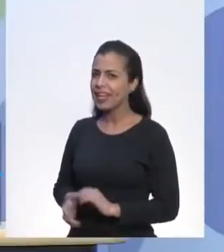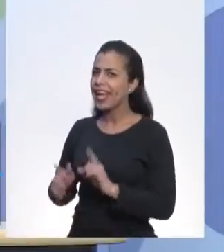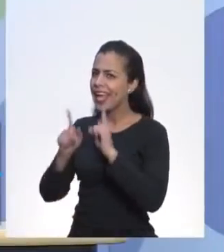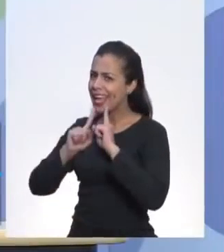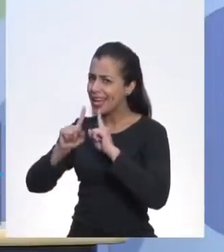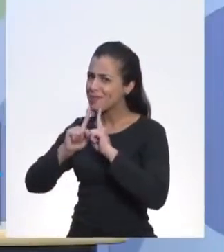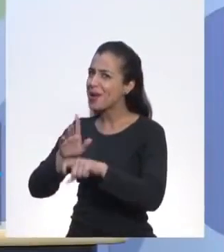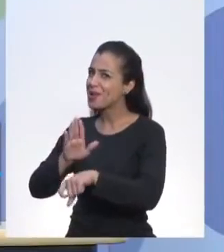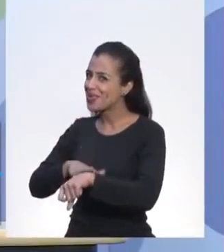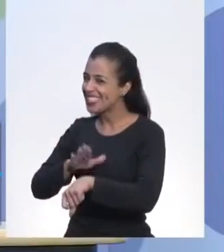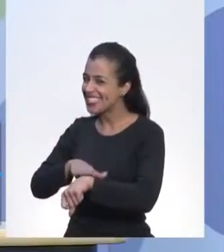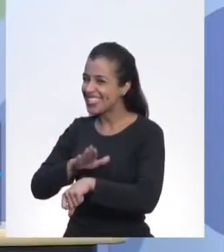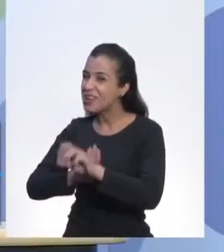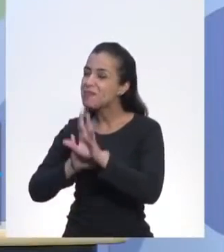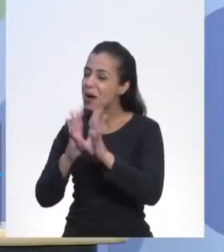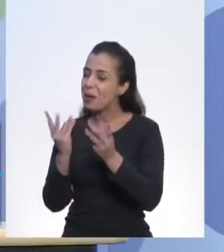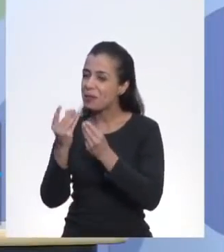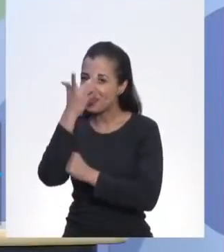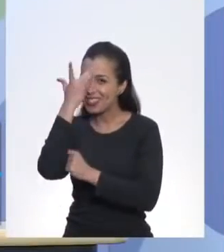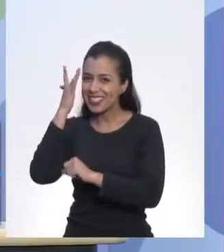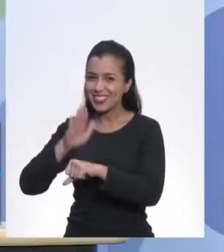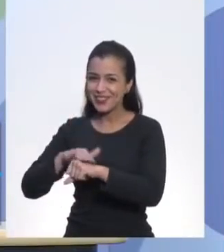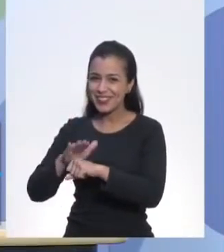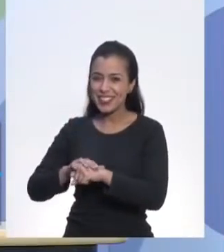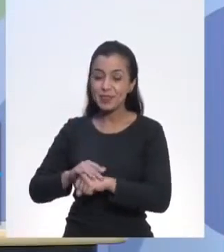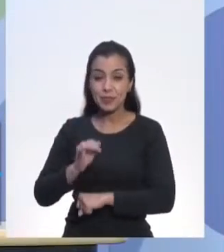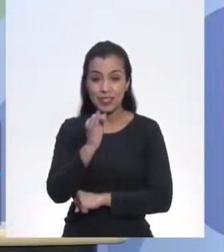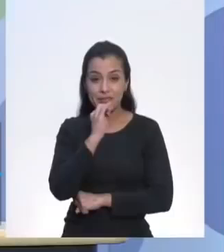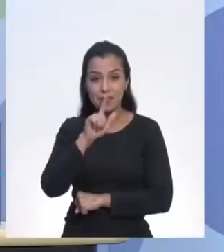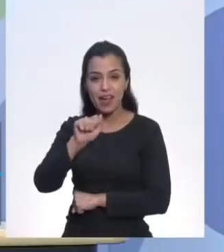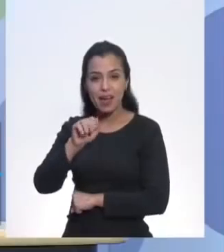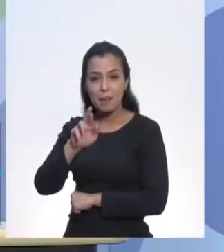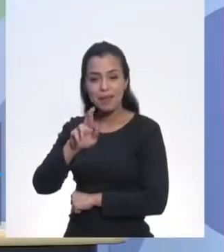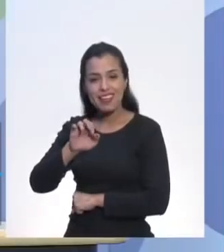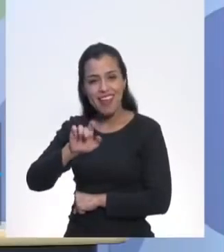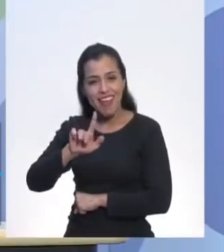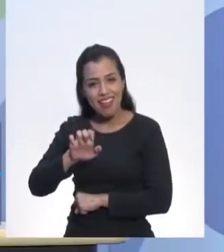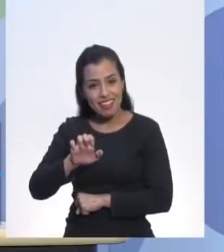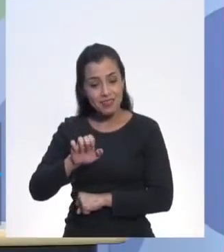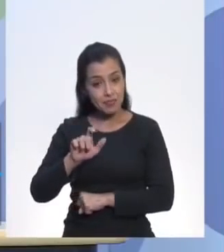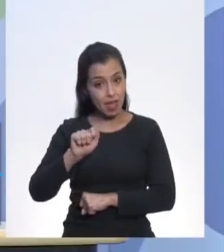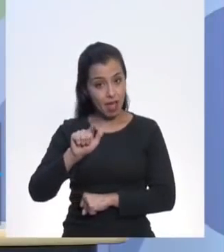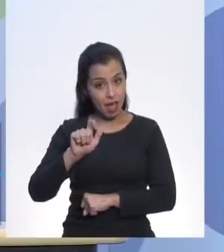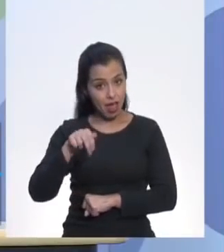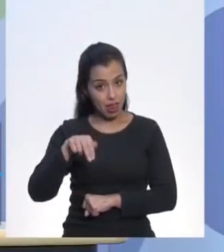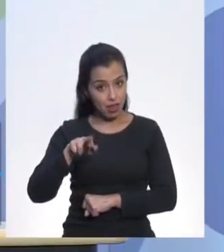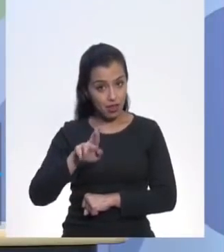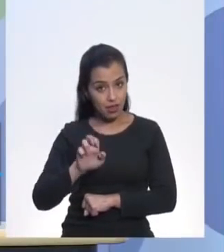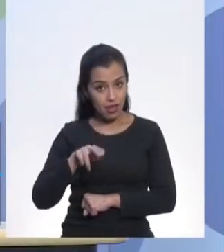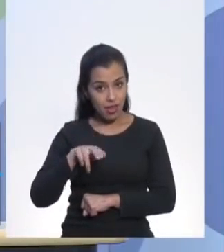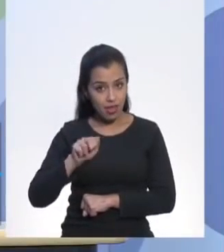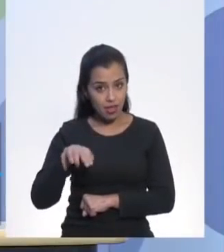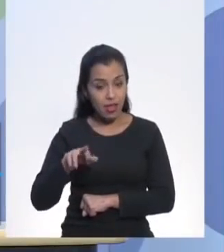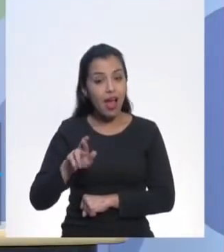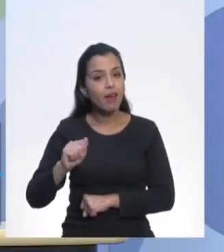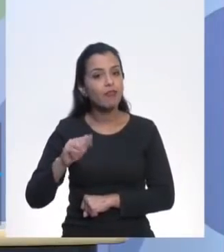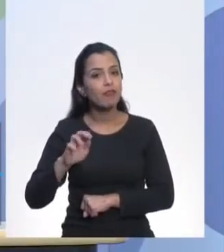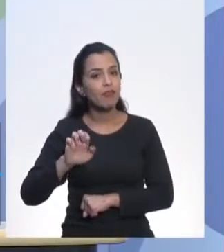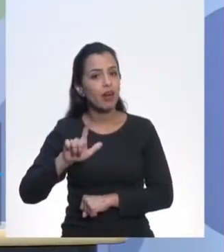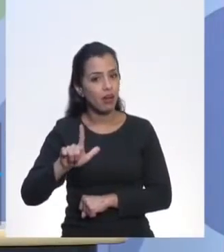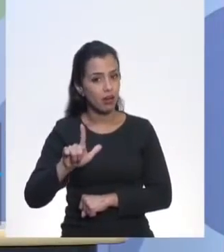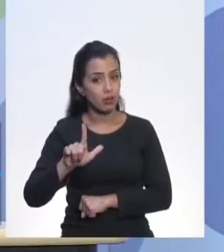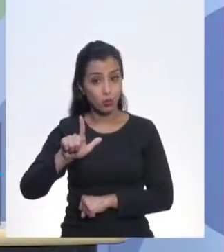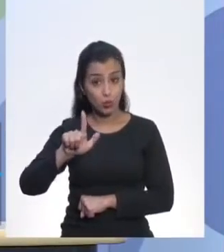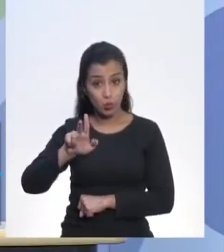do tempo, mas muitas pessoas fizeram, tá? Então, por exemplo, a Gabriele, o Alan, o Renan, o Rafael, o Alberto, o Luiz